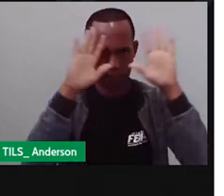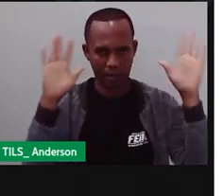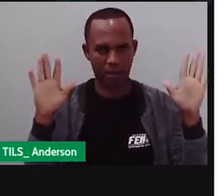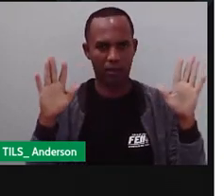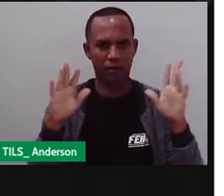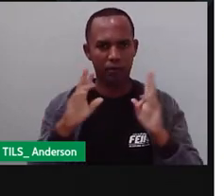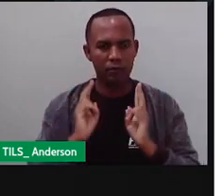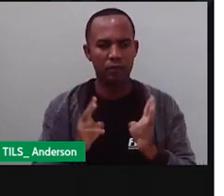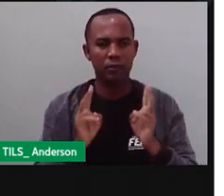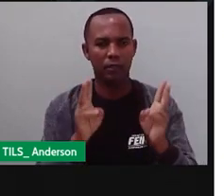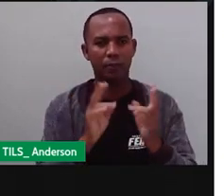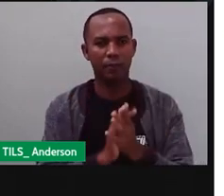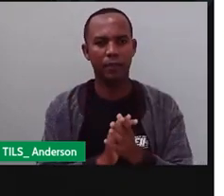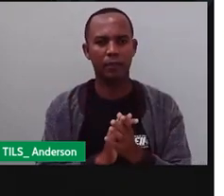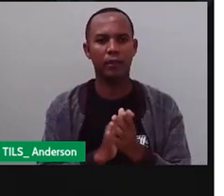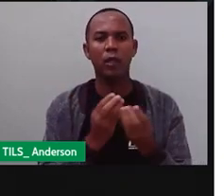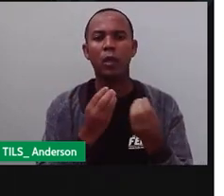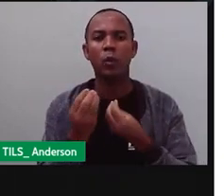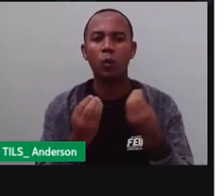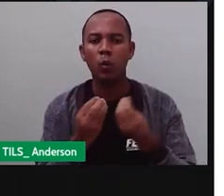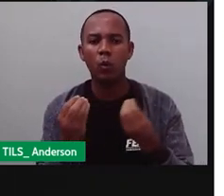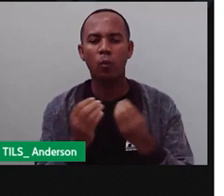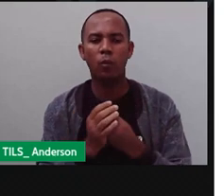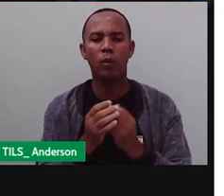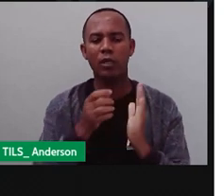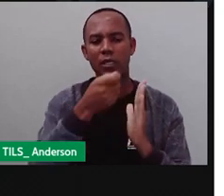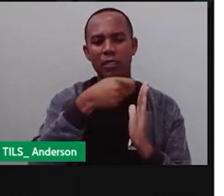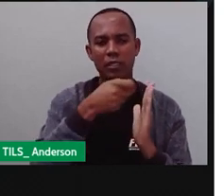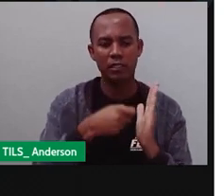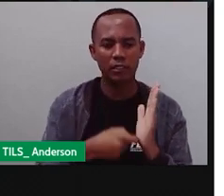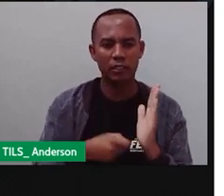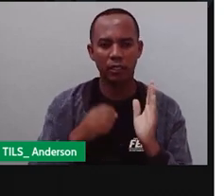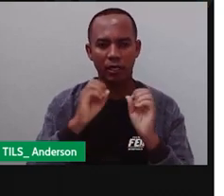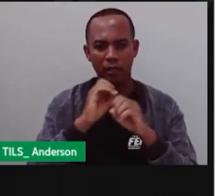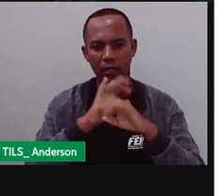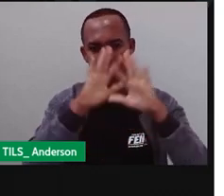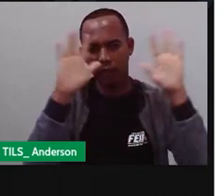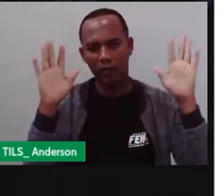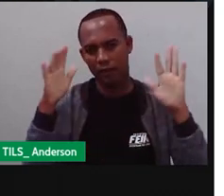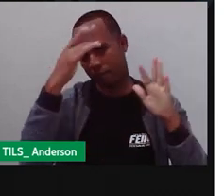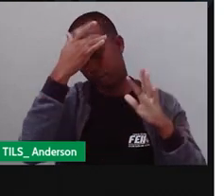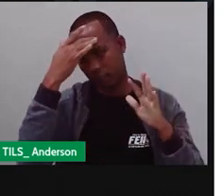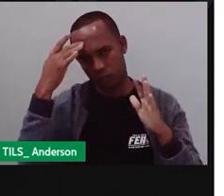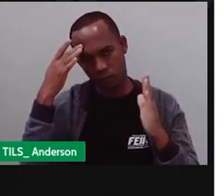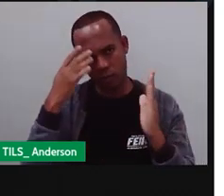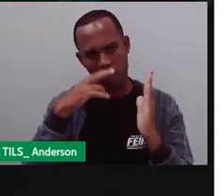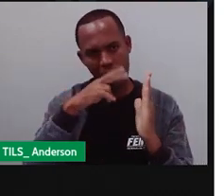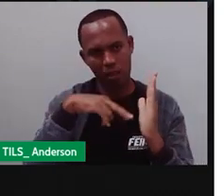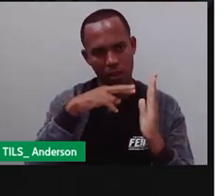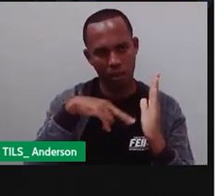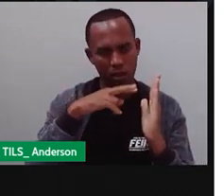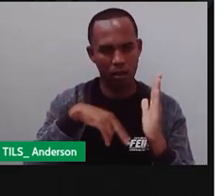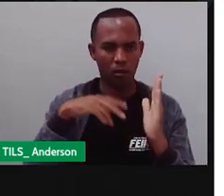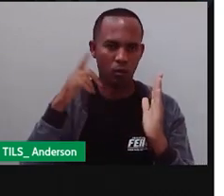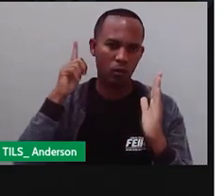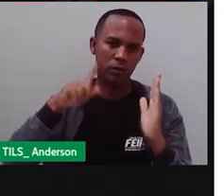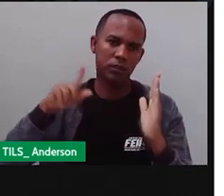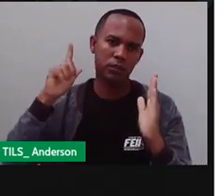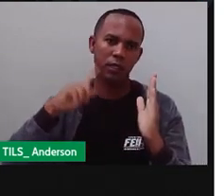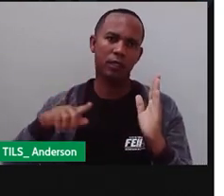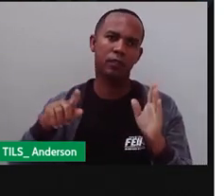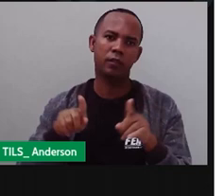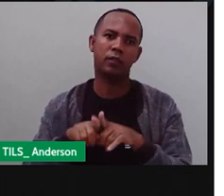as ocasiões. O que é uma ortografia, uma escrita legível? Que a pessoa que vai fazer a leitura, ela consiga olhar para o texto